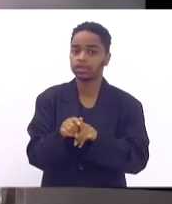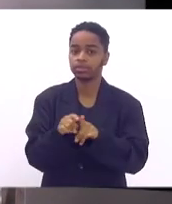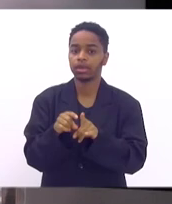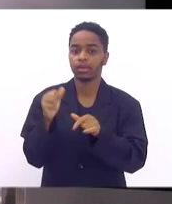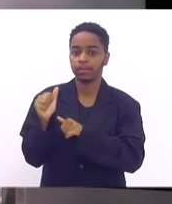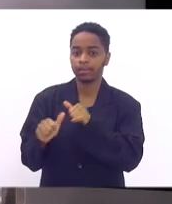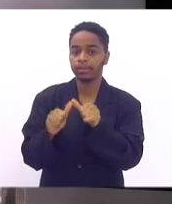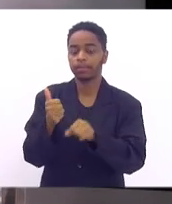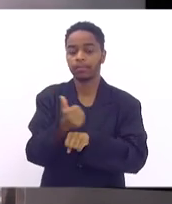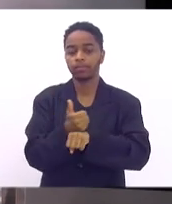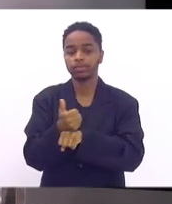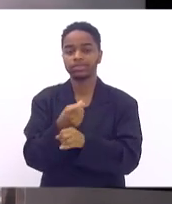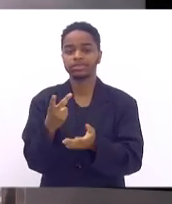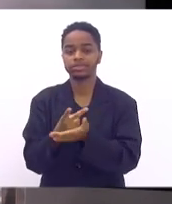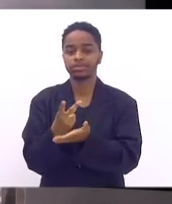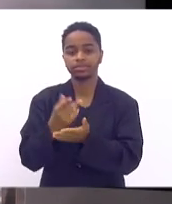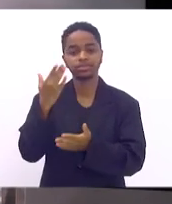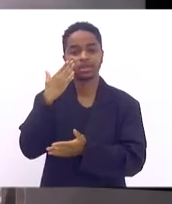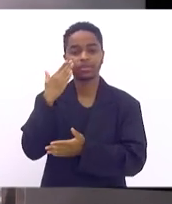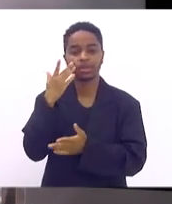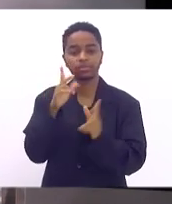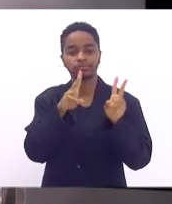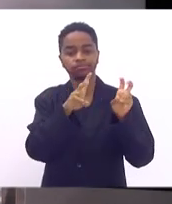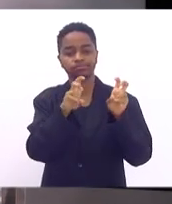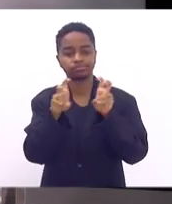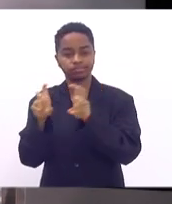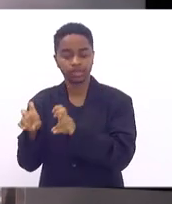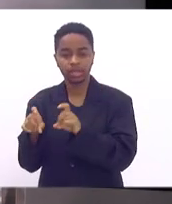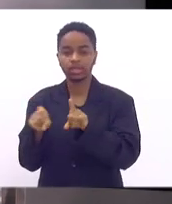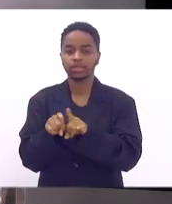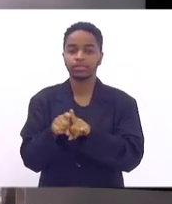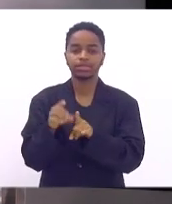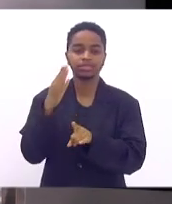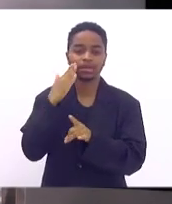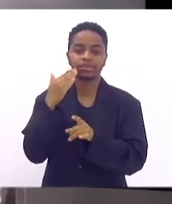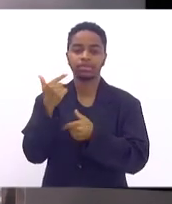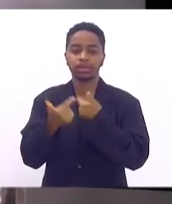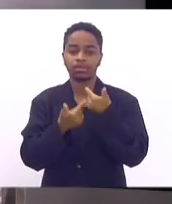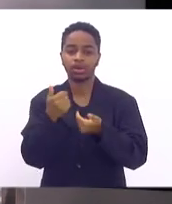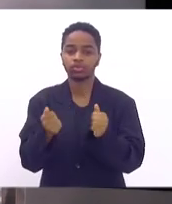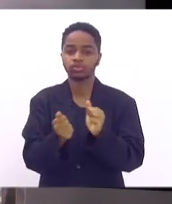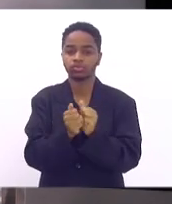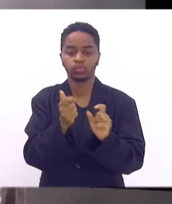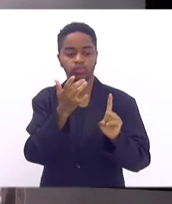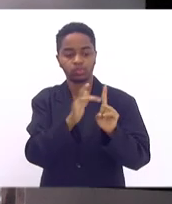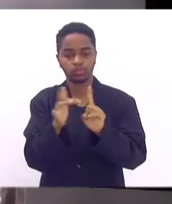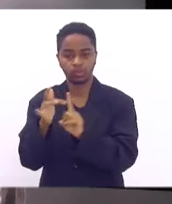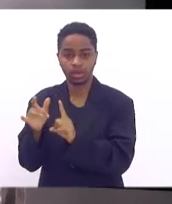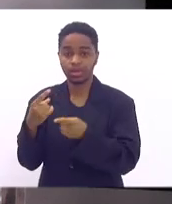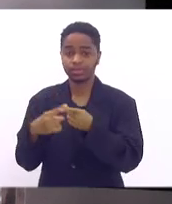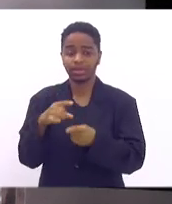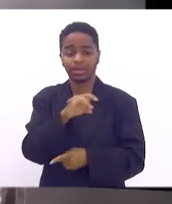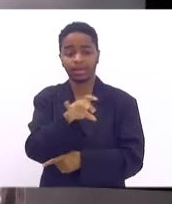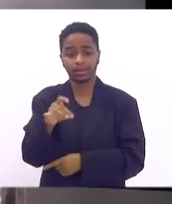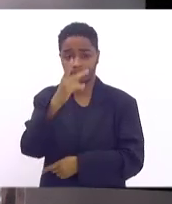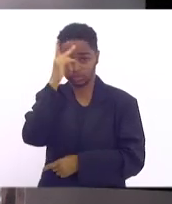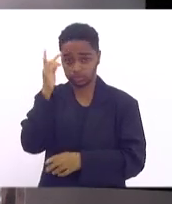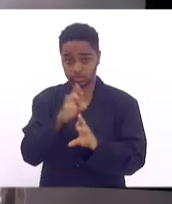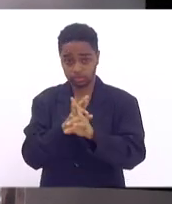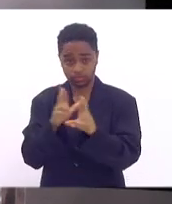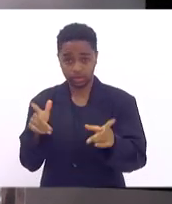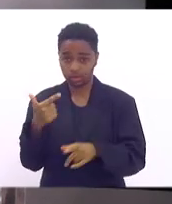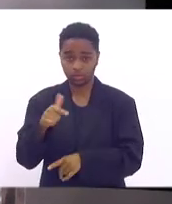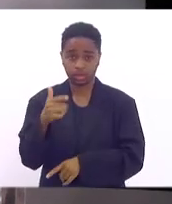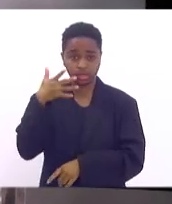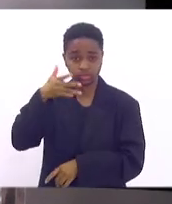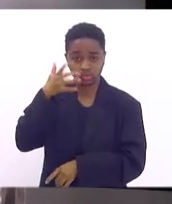do profissional estar sempre atualizado com essas questões e saber trabalhar com a vítima. Né? Cada caso é um caso, não existe um discurso